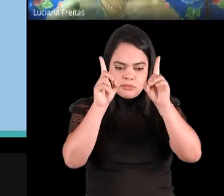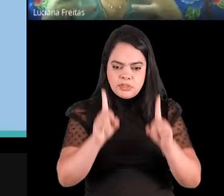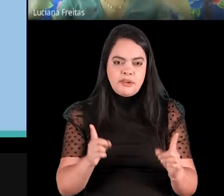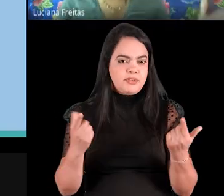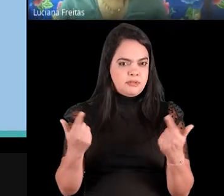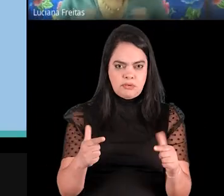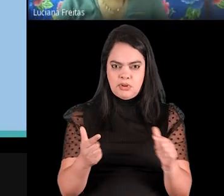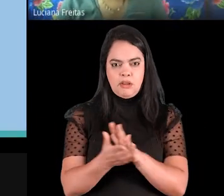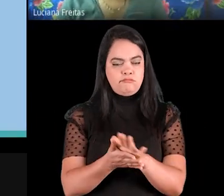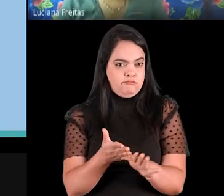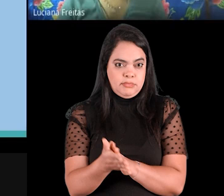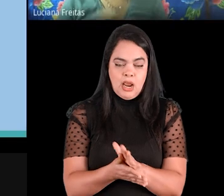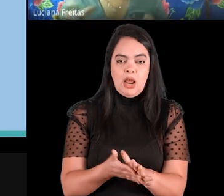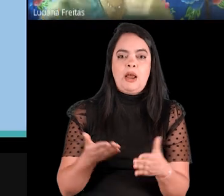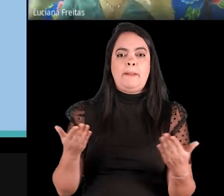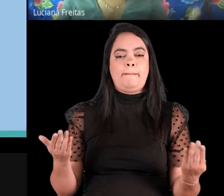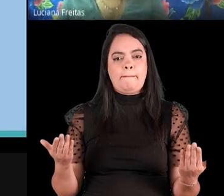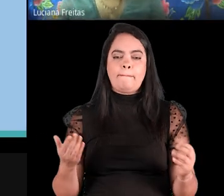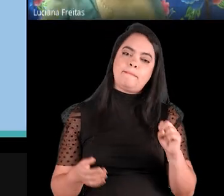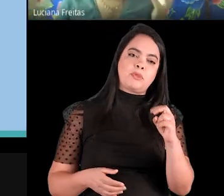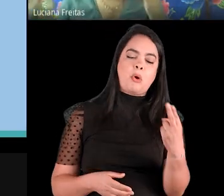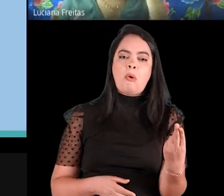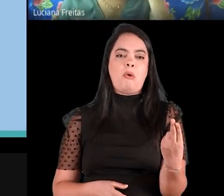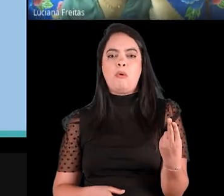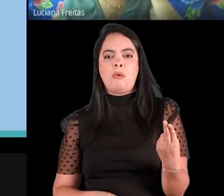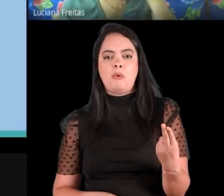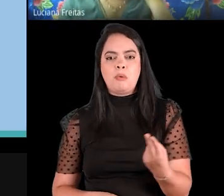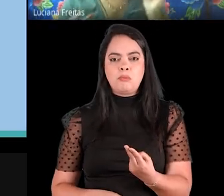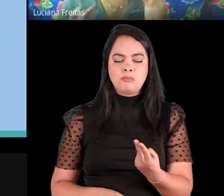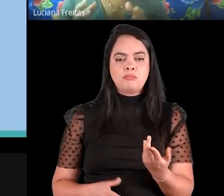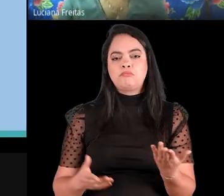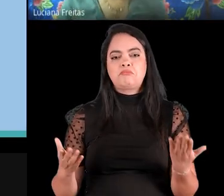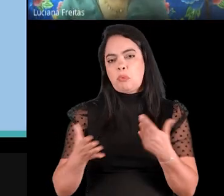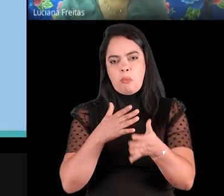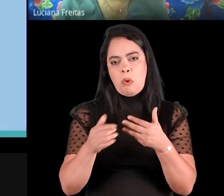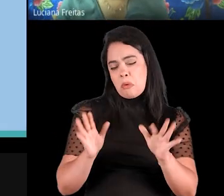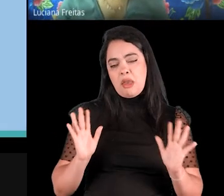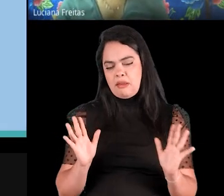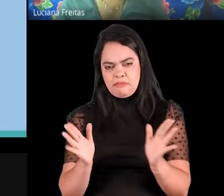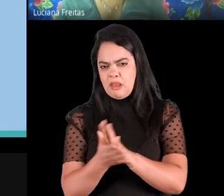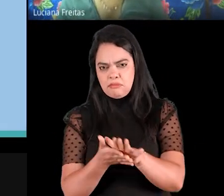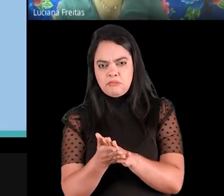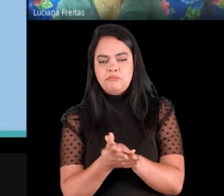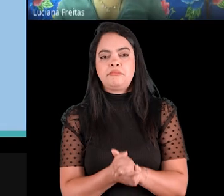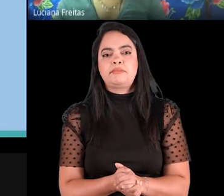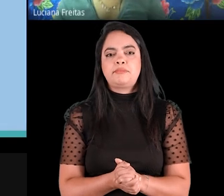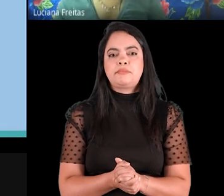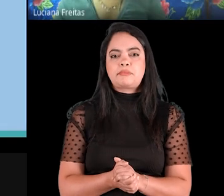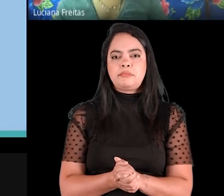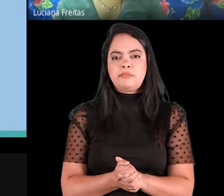um laudo de deficiência, ou até mesmo de, né, outra questão, mas